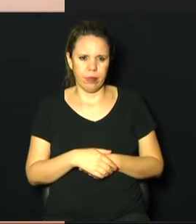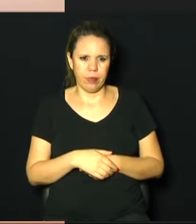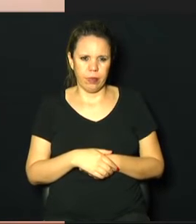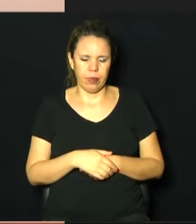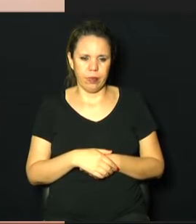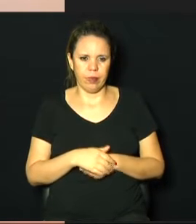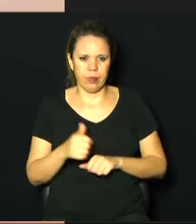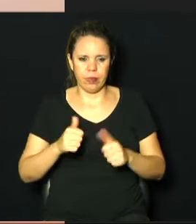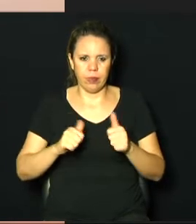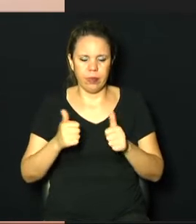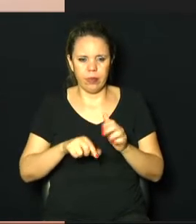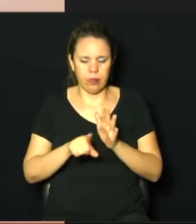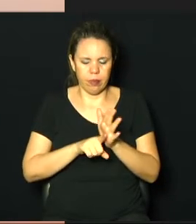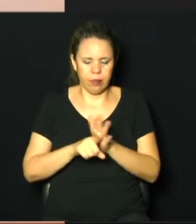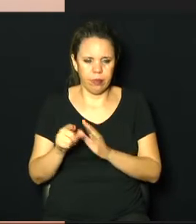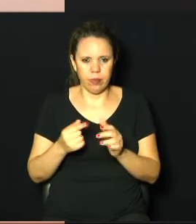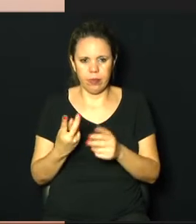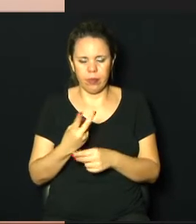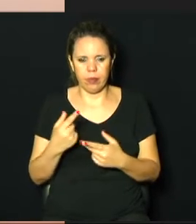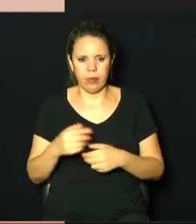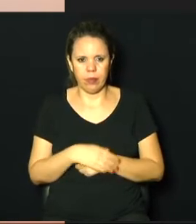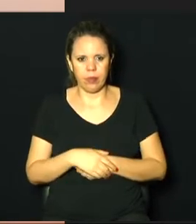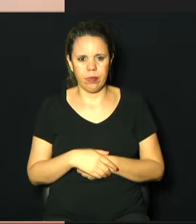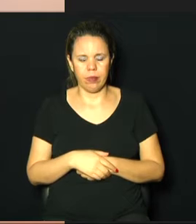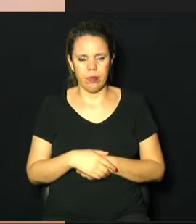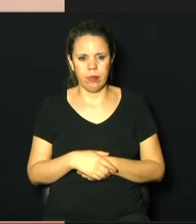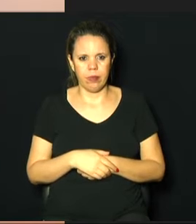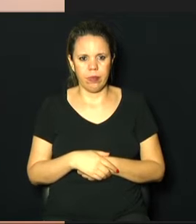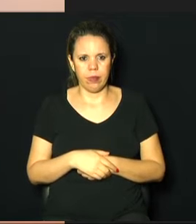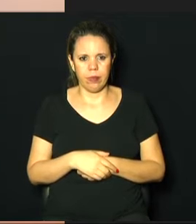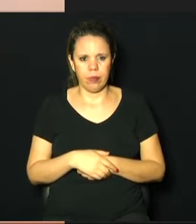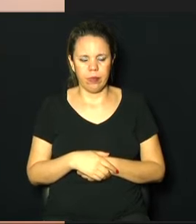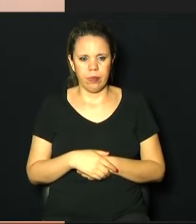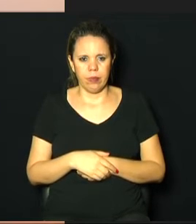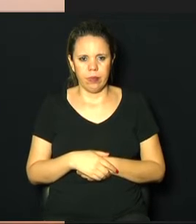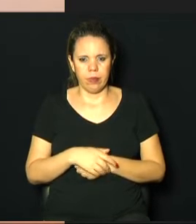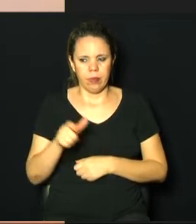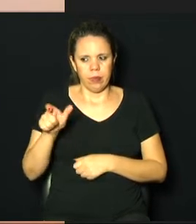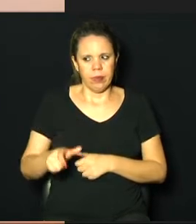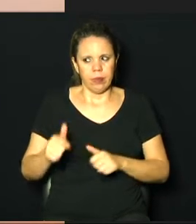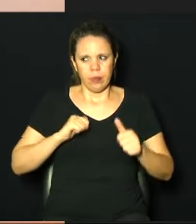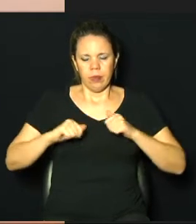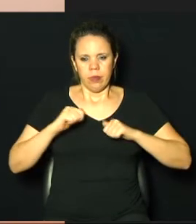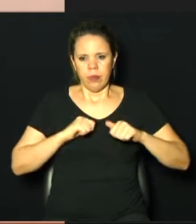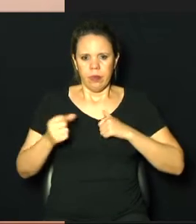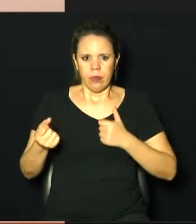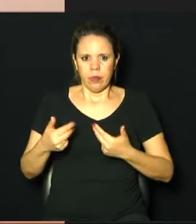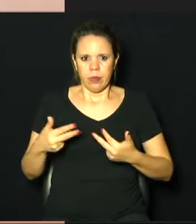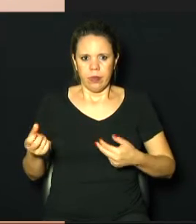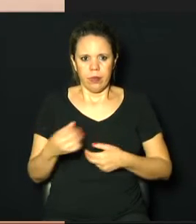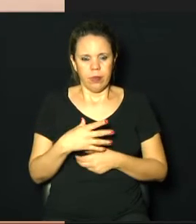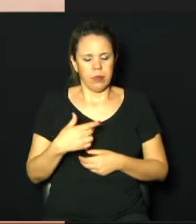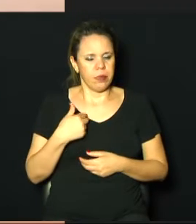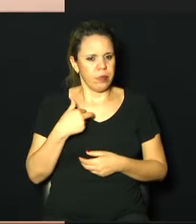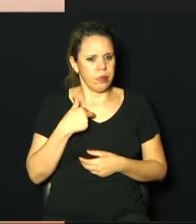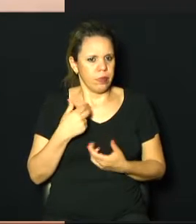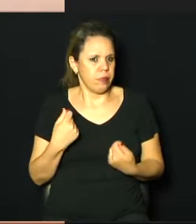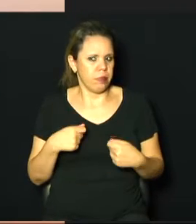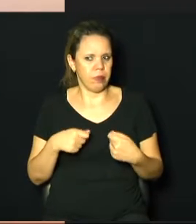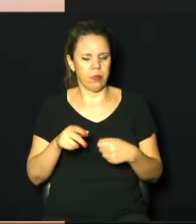essa analogia junto, né? Das duas situações. Vem a euforia daquilo que é novo, então assim, eu preciso me ocupar